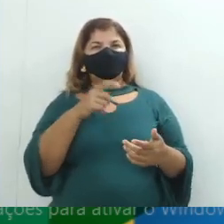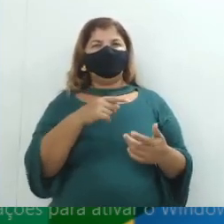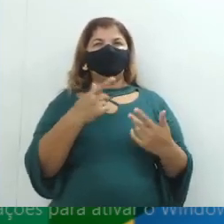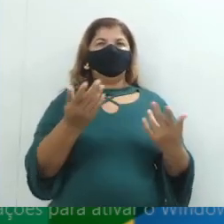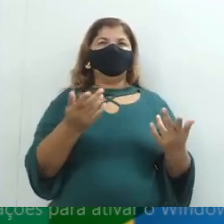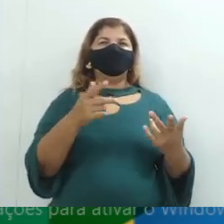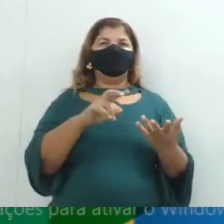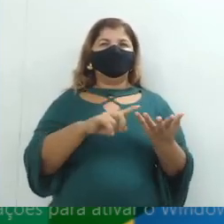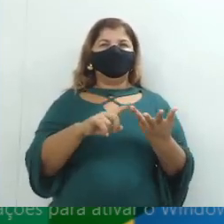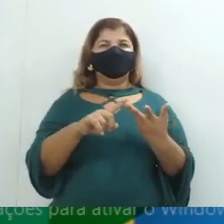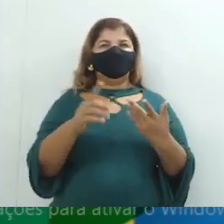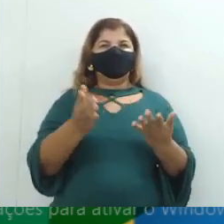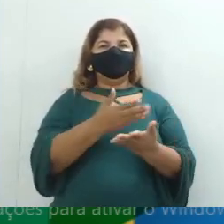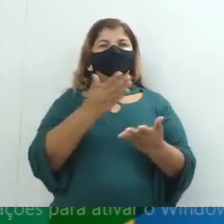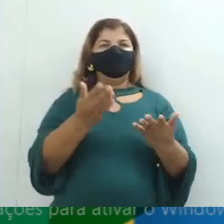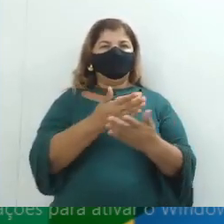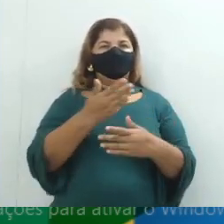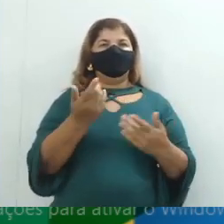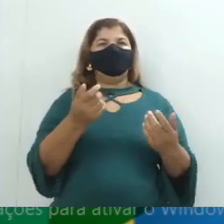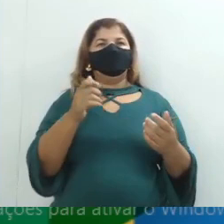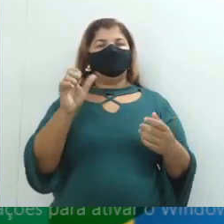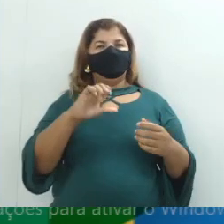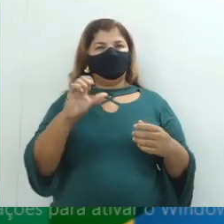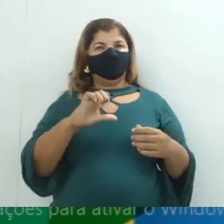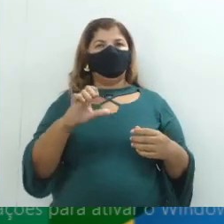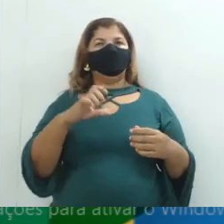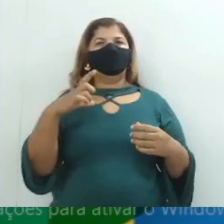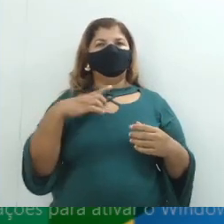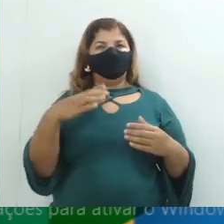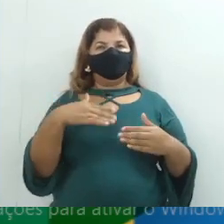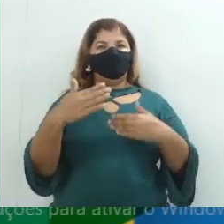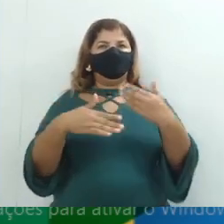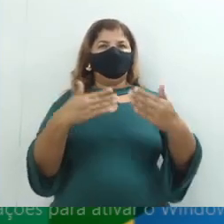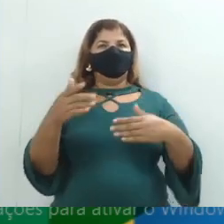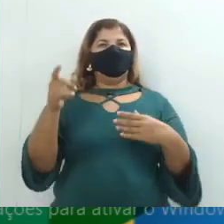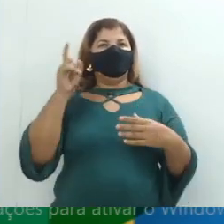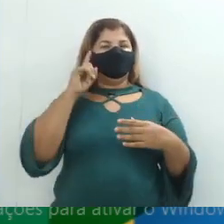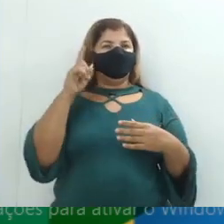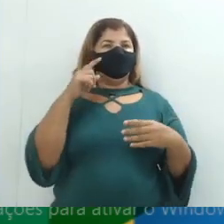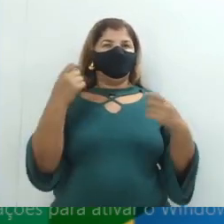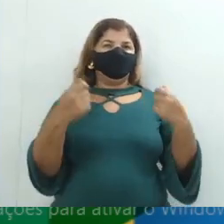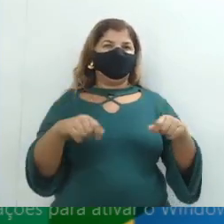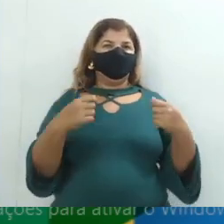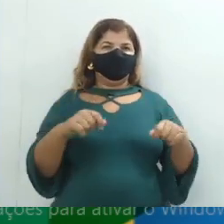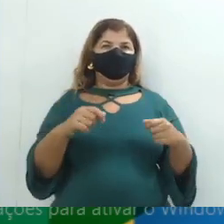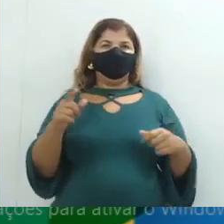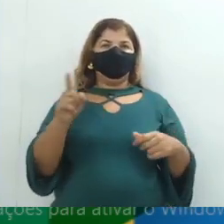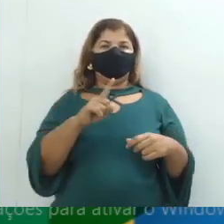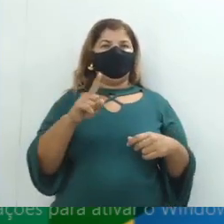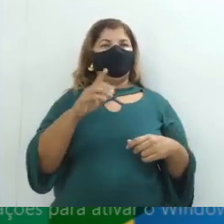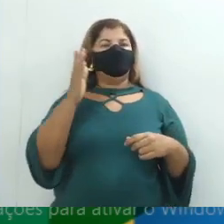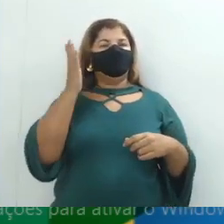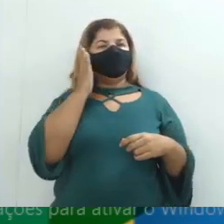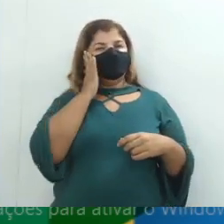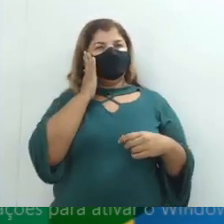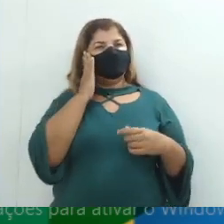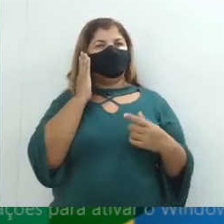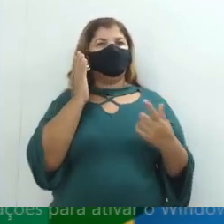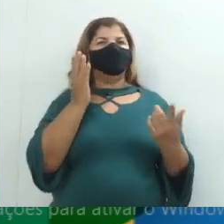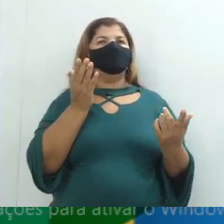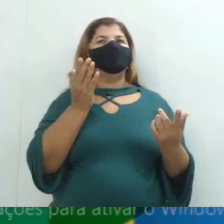tantos livros perniciosos que são republicados a cada dia, é necessário que não se durma, mas que